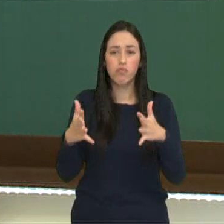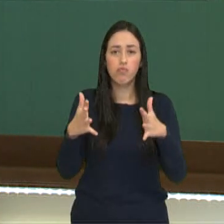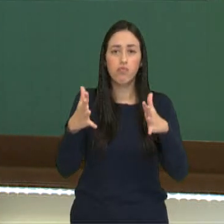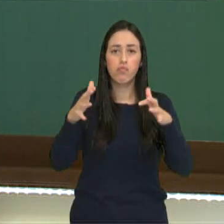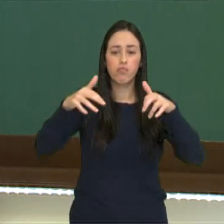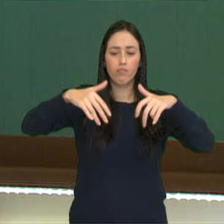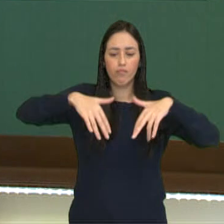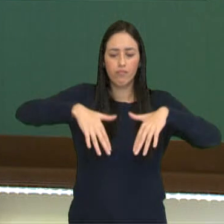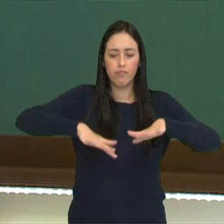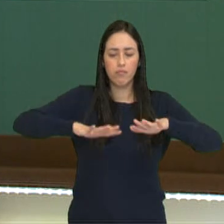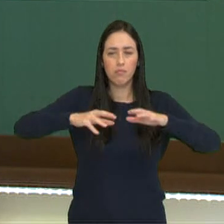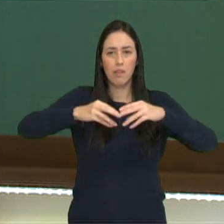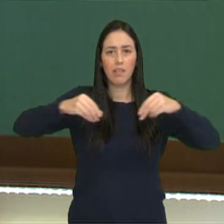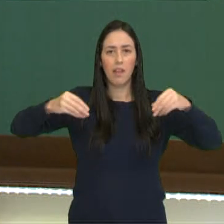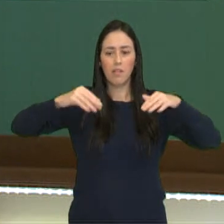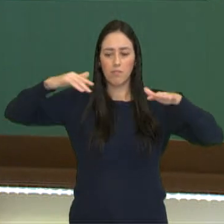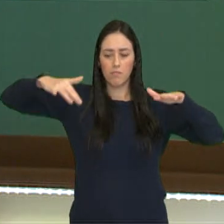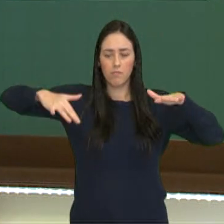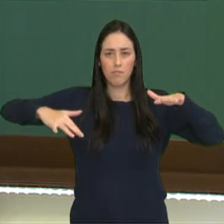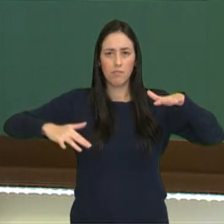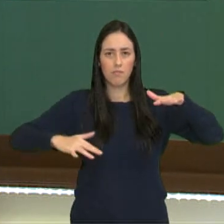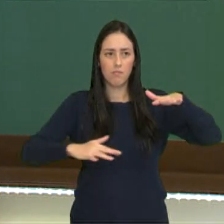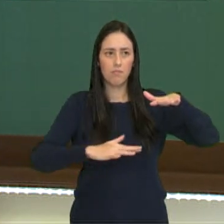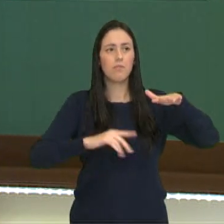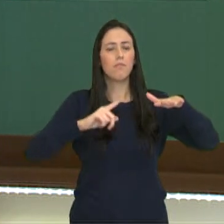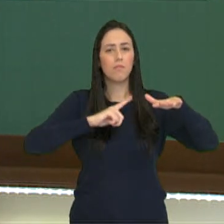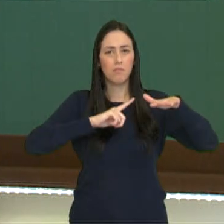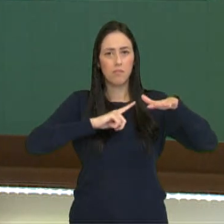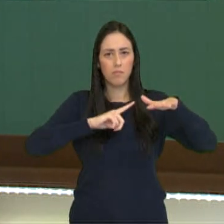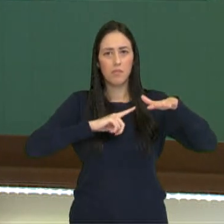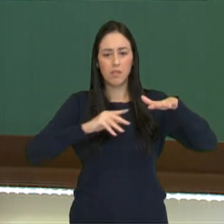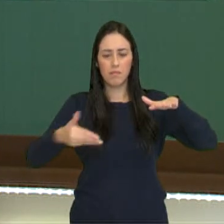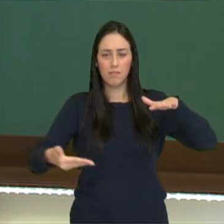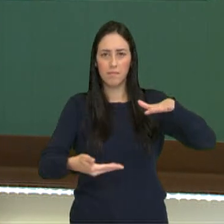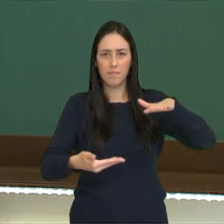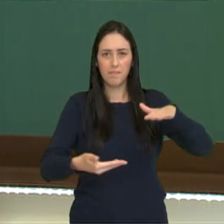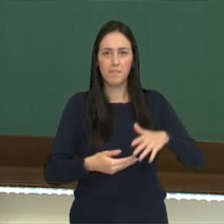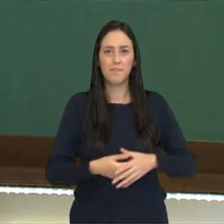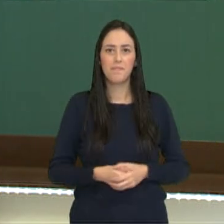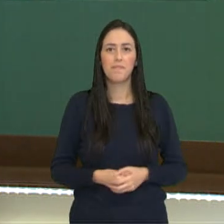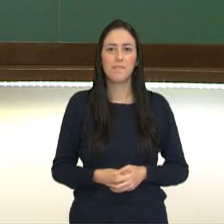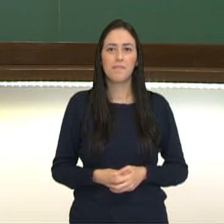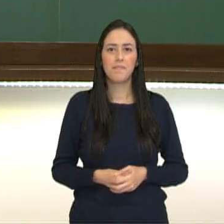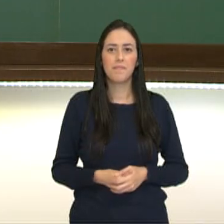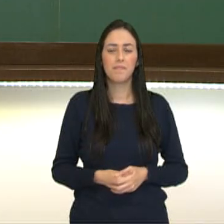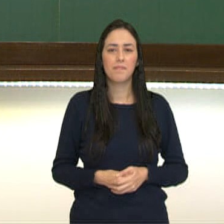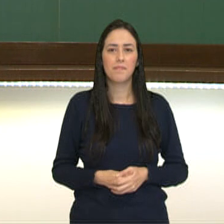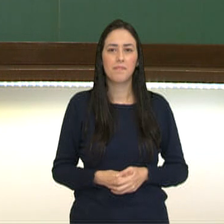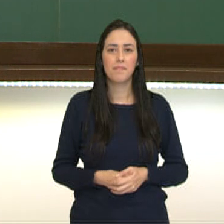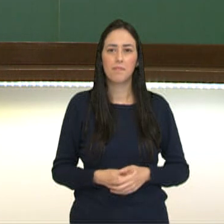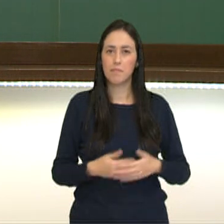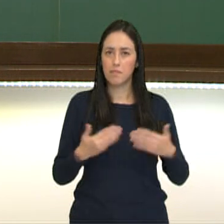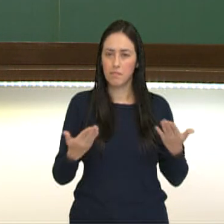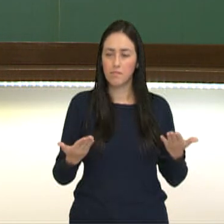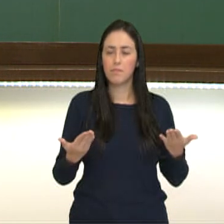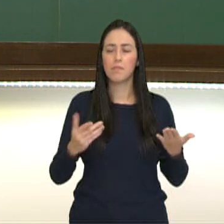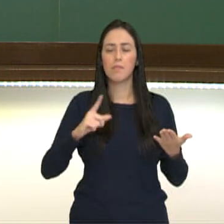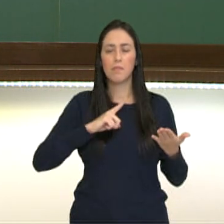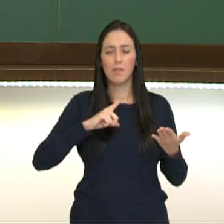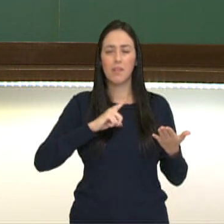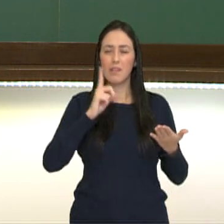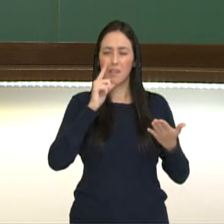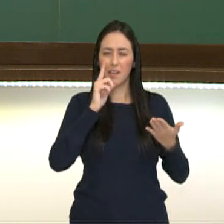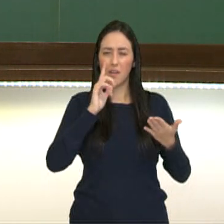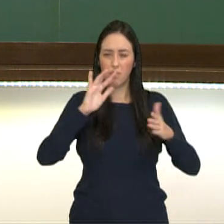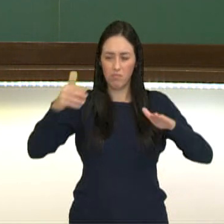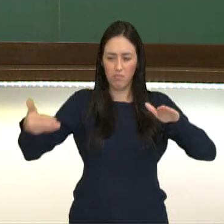infiltrando e vai alimentando esses grandes reservatórios subterrâneos. E quando a gente fala em reservatórios